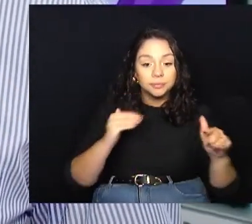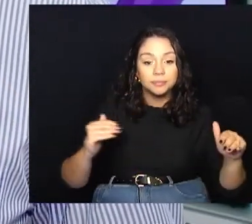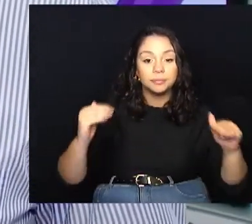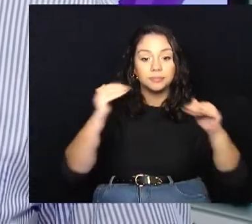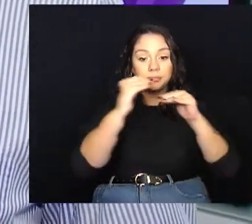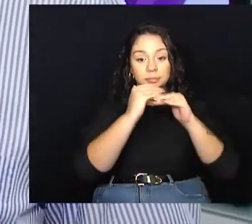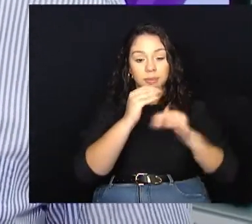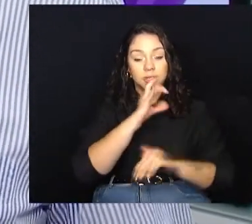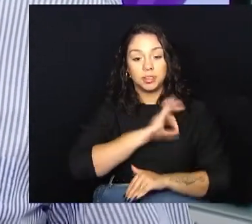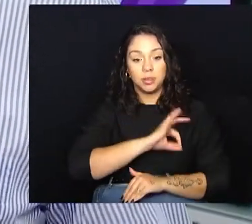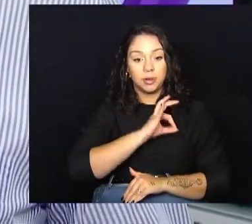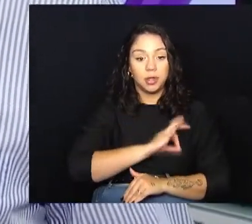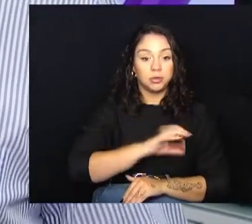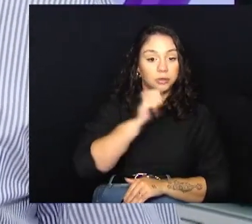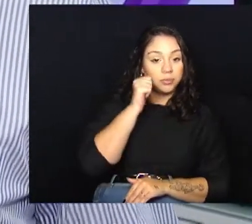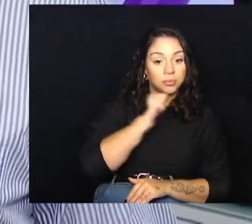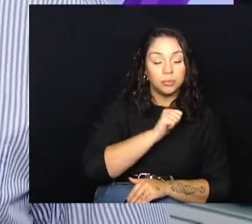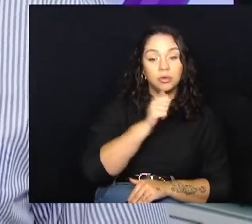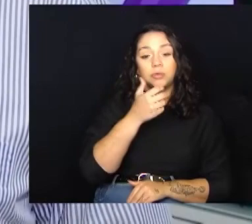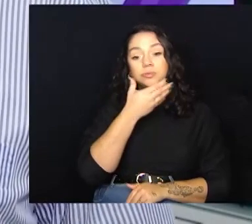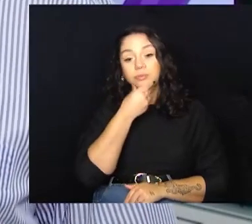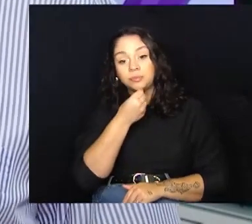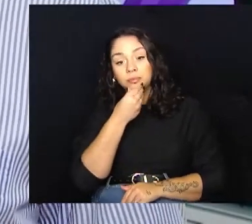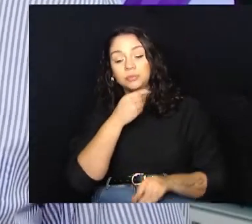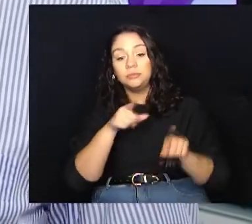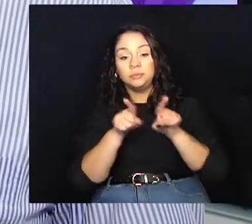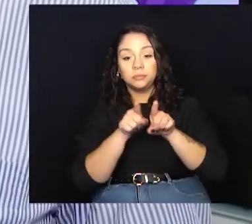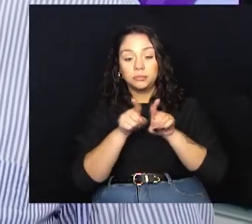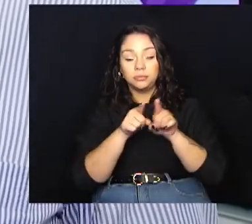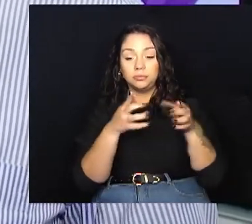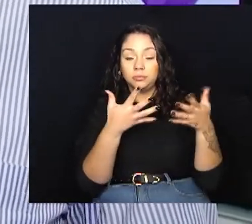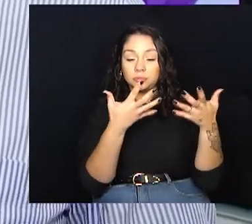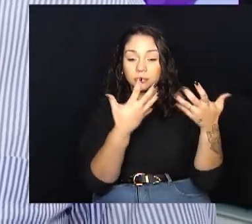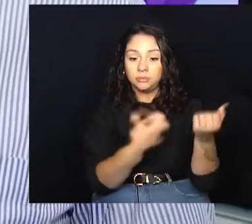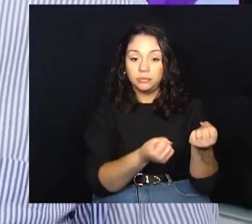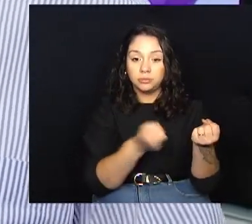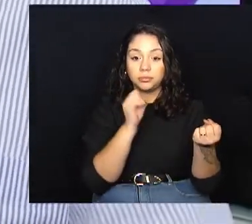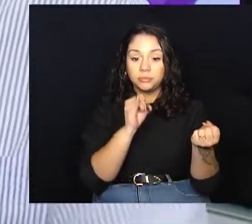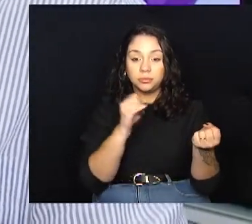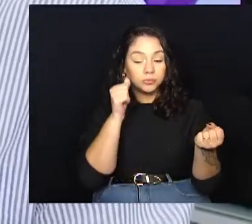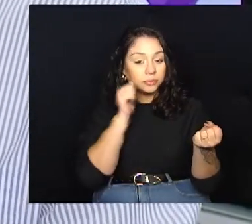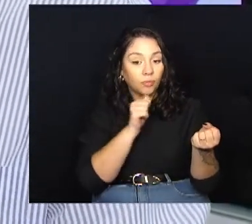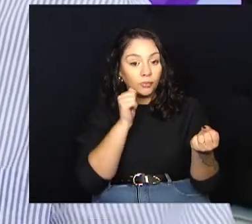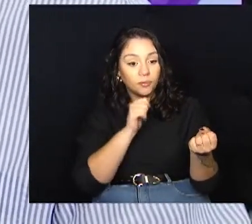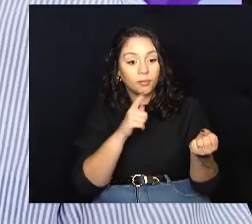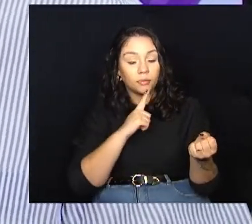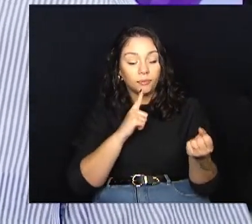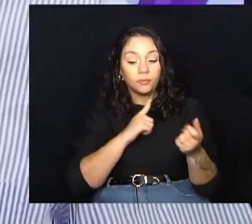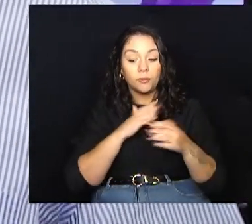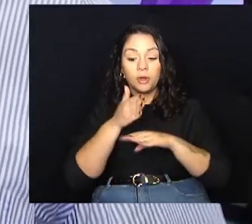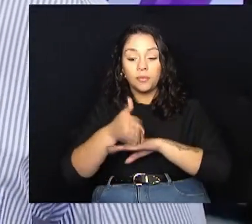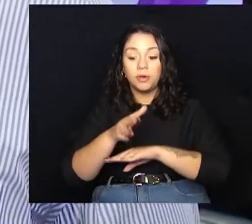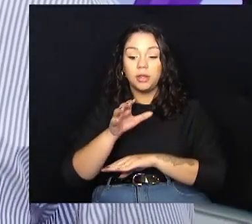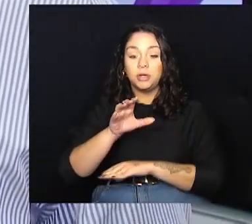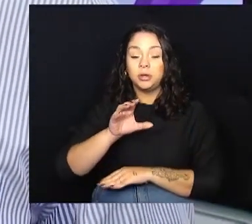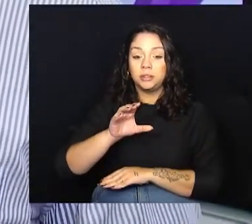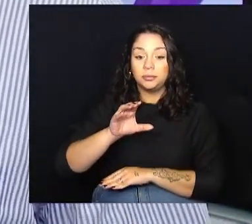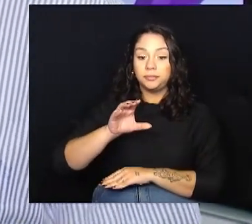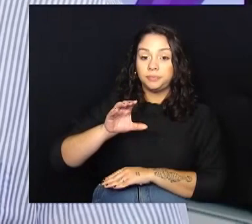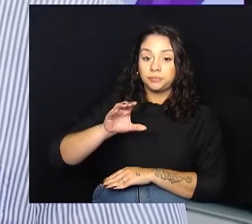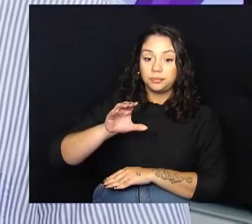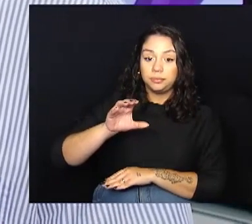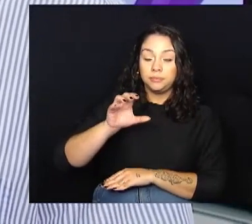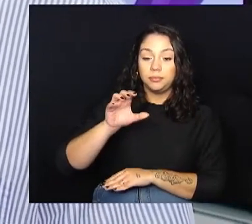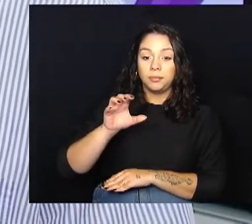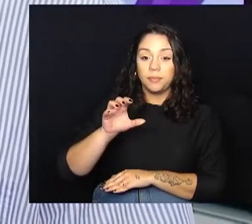entre homens e mulheres também aceitem é quando a mulher vai no oceano por exemplo que é um Centro de Atendimento da mulher